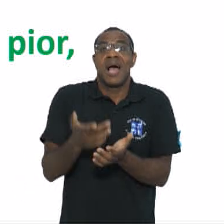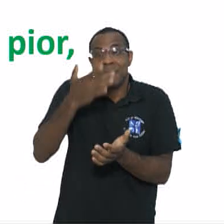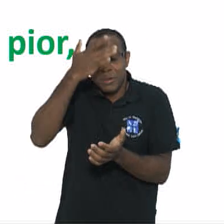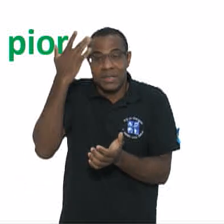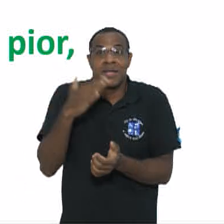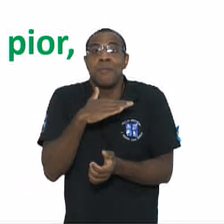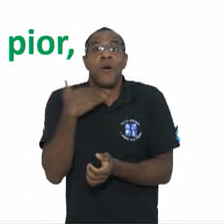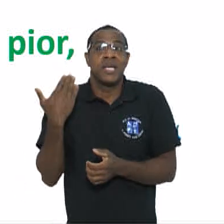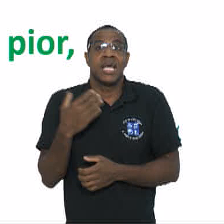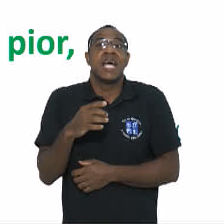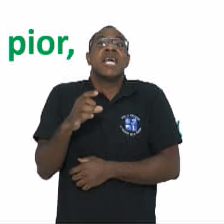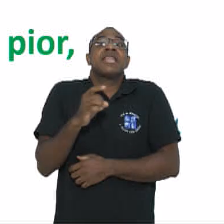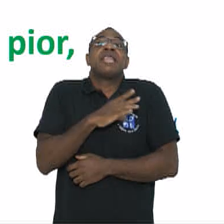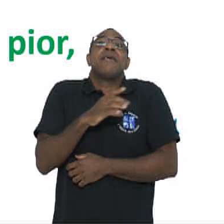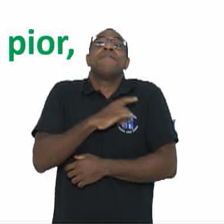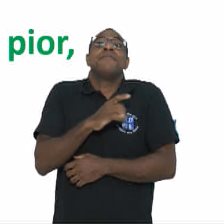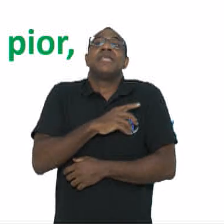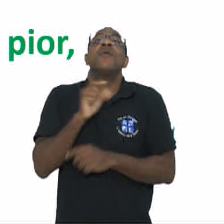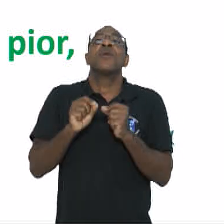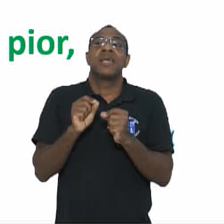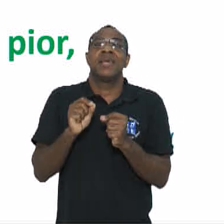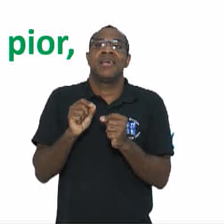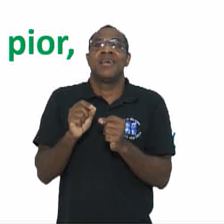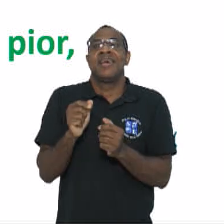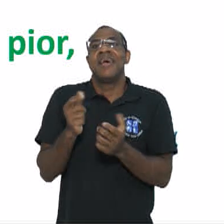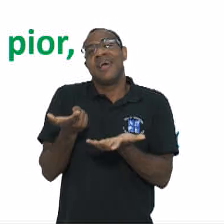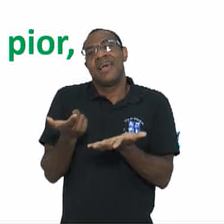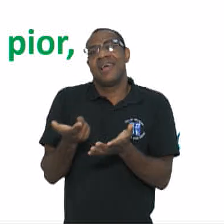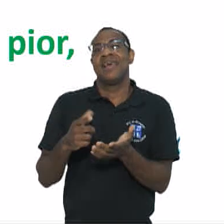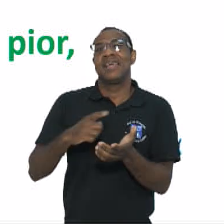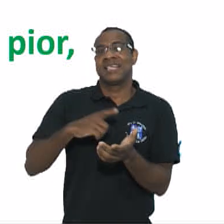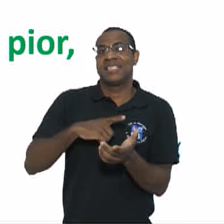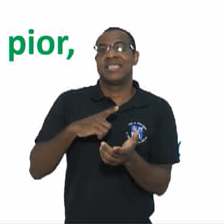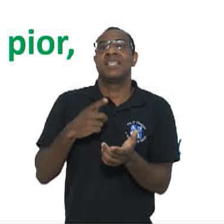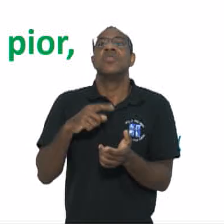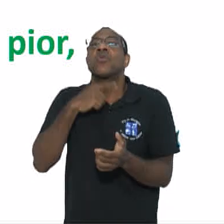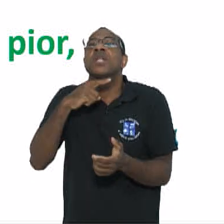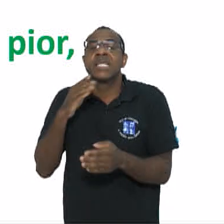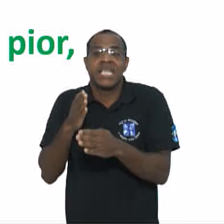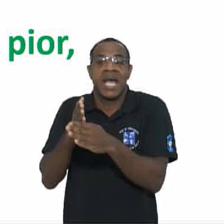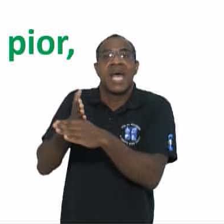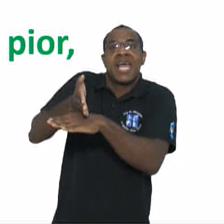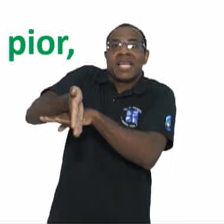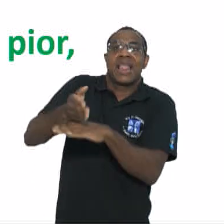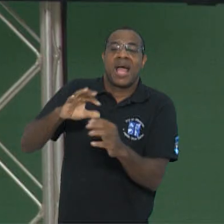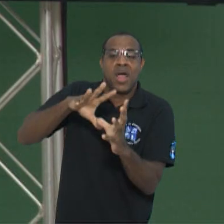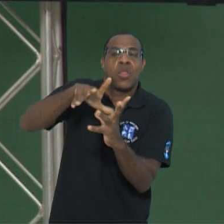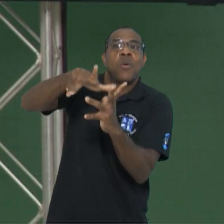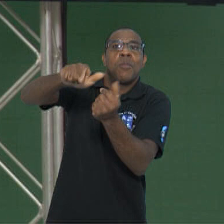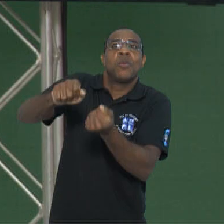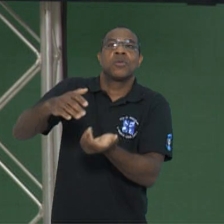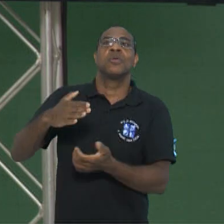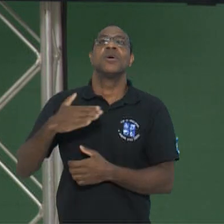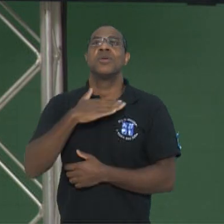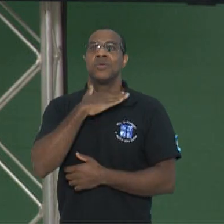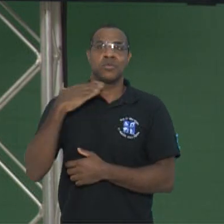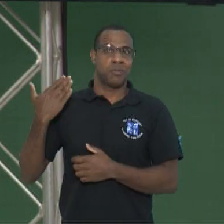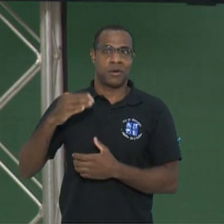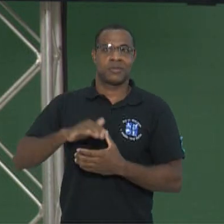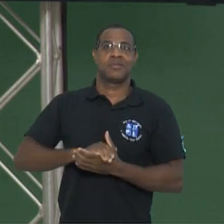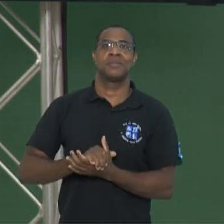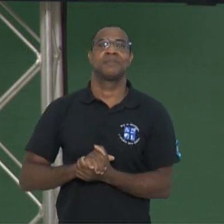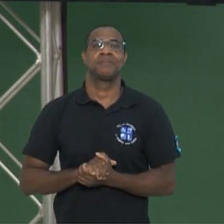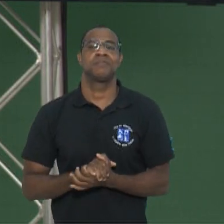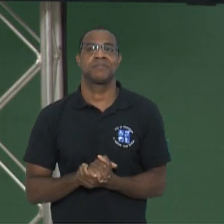mas quem não temeria, a entrada no mundo dos mortos e pior, serem devorados, tá aqui o medo da galera, pela deusa Hamet ou